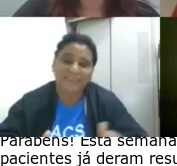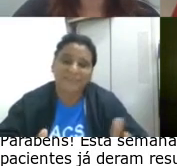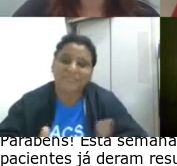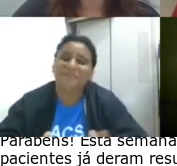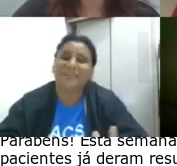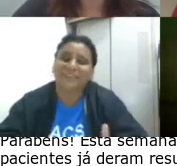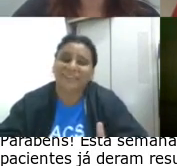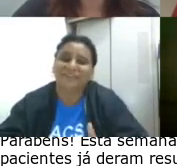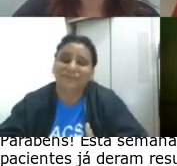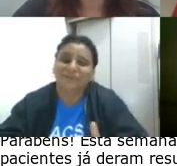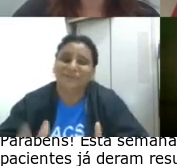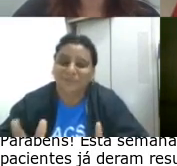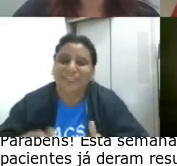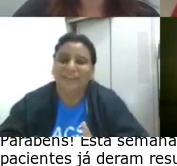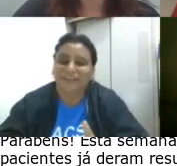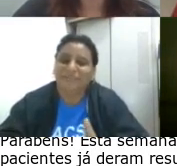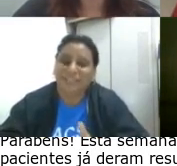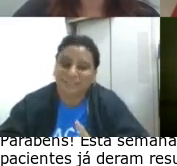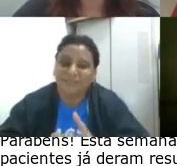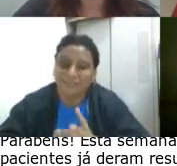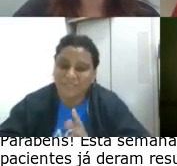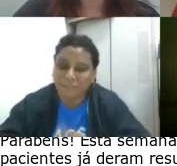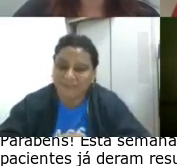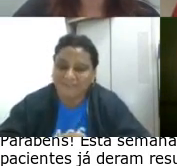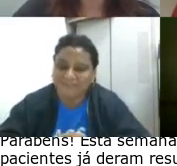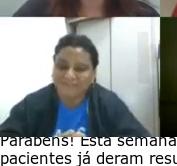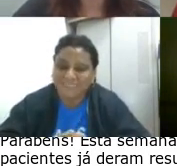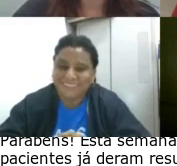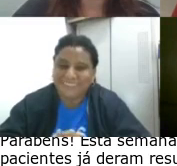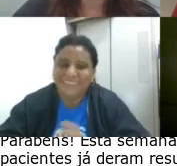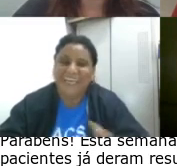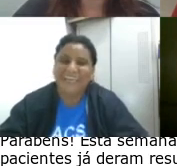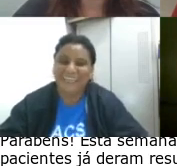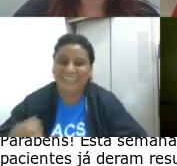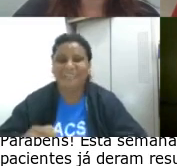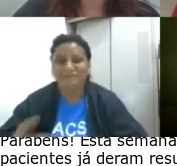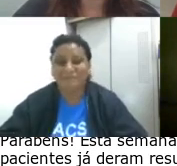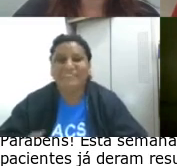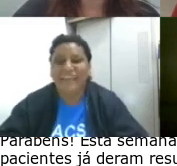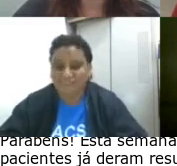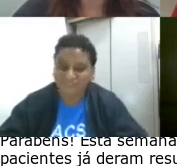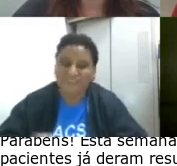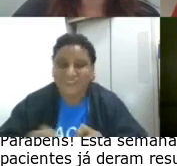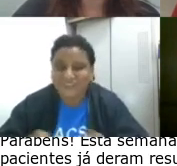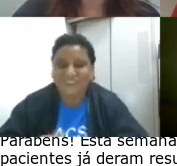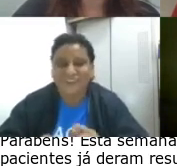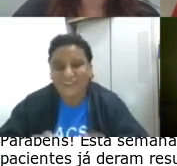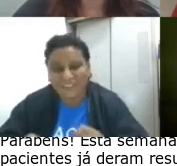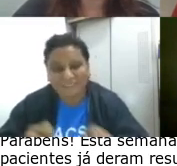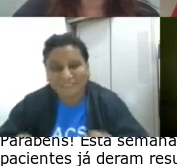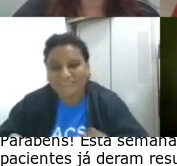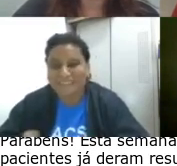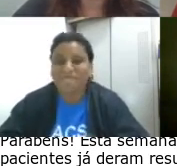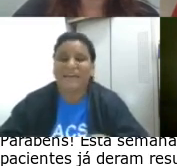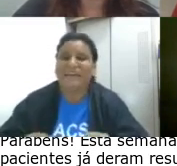comecei com essa brincadeira do o dia o tratamento hoje tá pago e aí eles me mandavam Verônica olha o